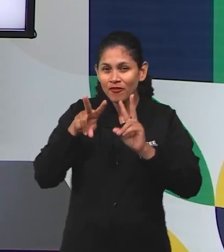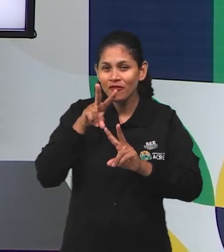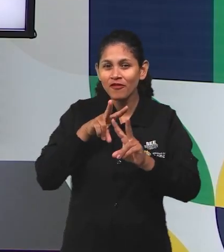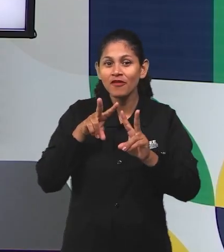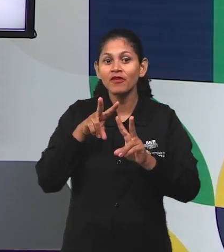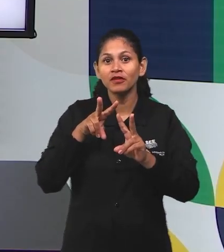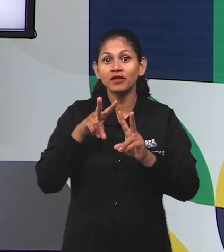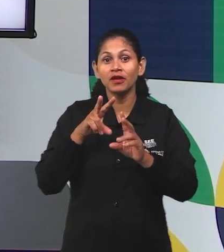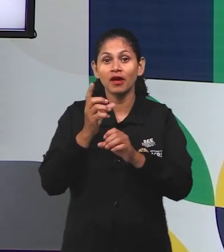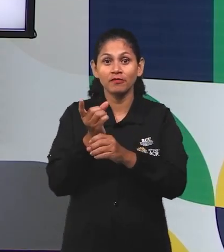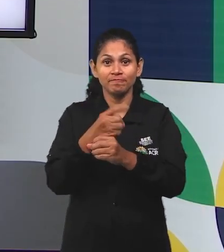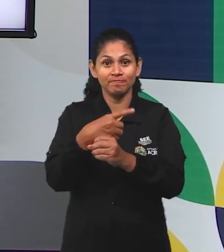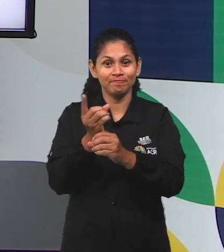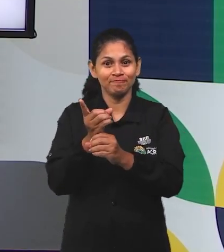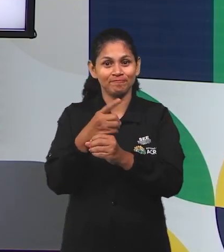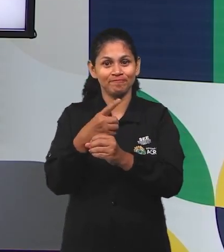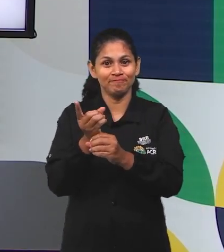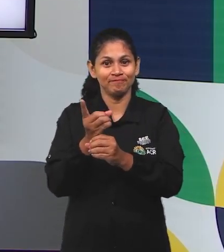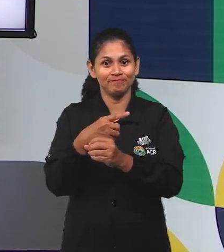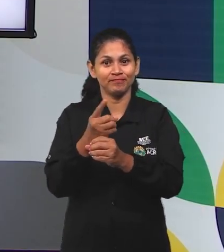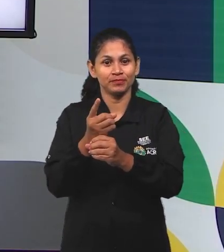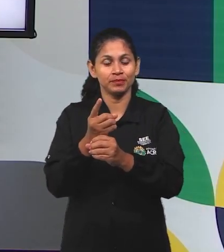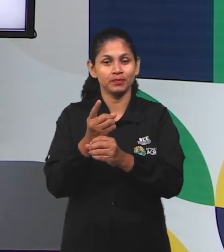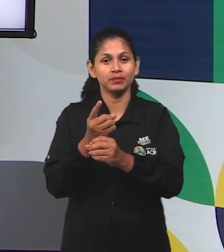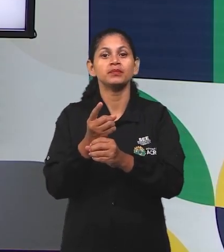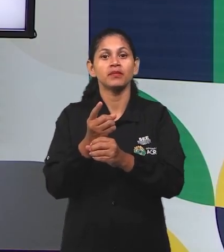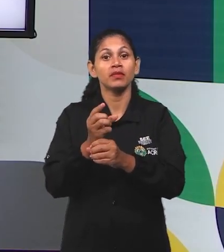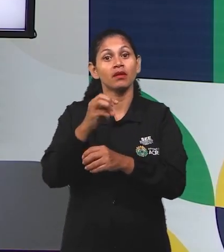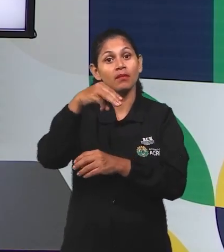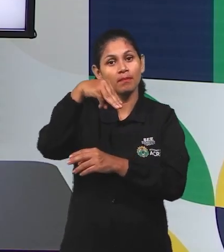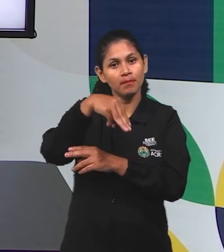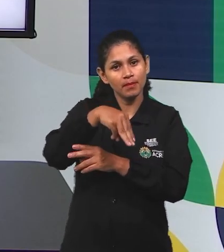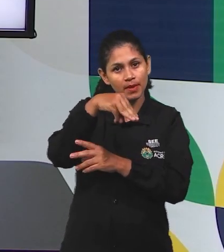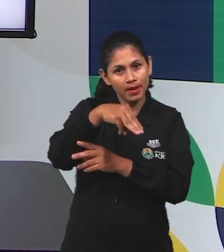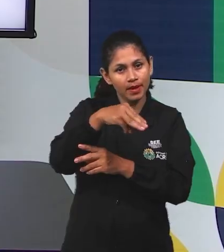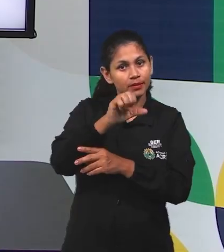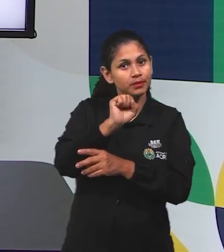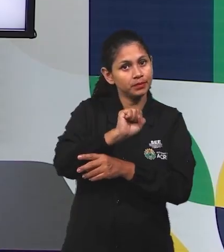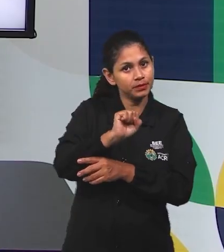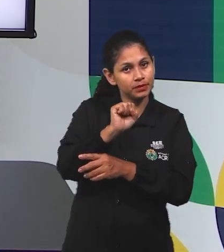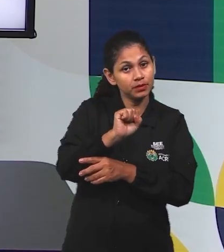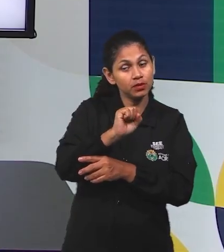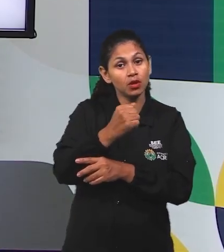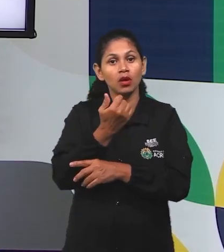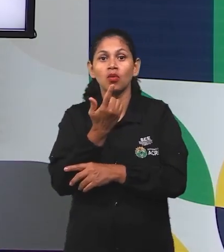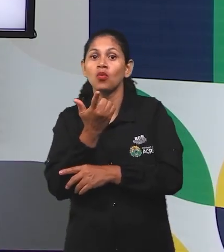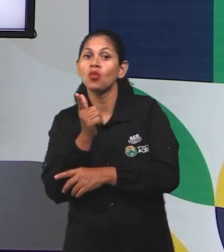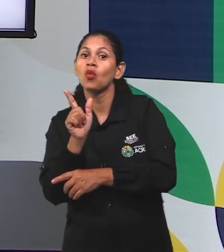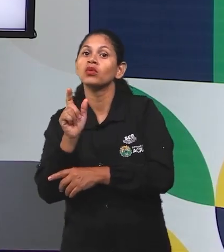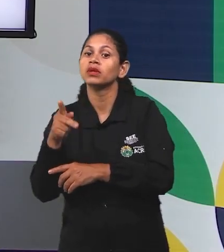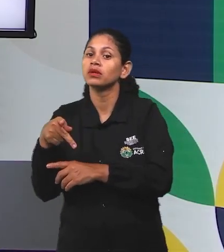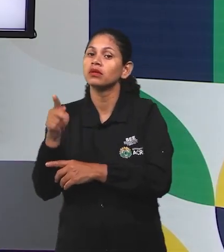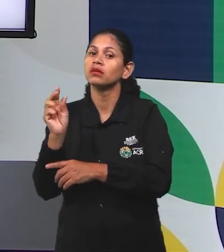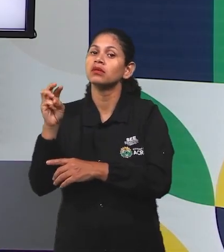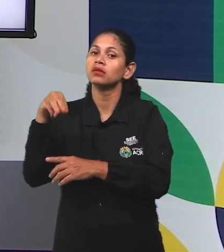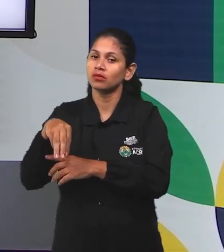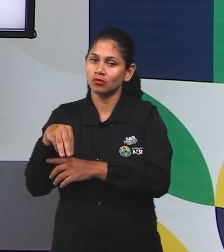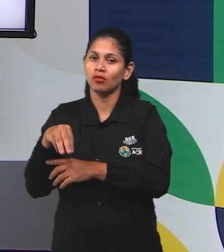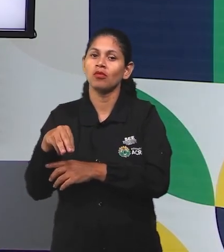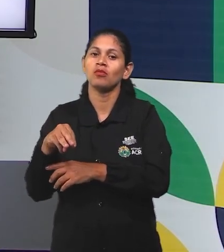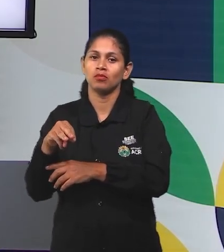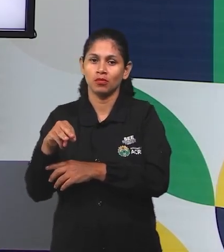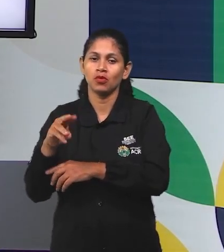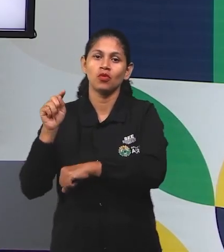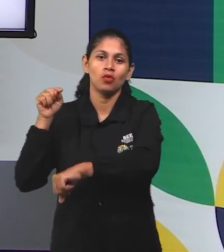a velocidade. Ela está em metros por segundo e a outra está em quilômetros por hora. O que é